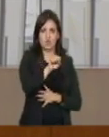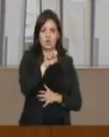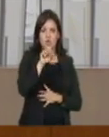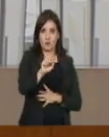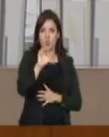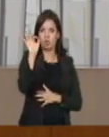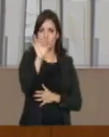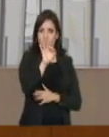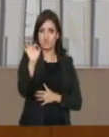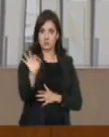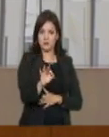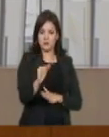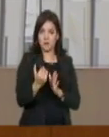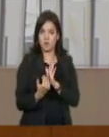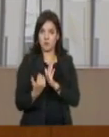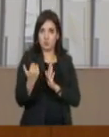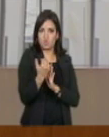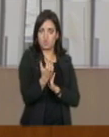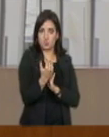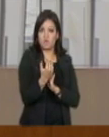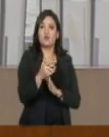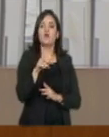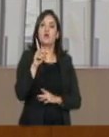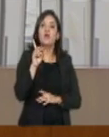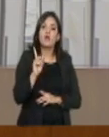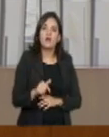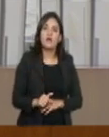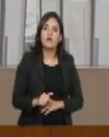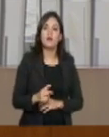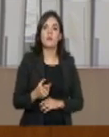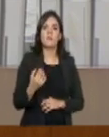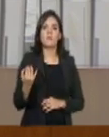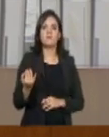388%. Registro que